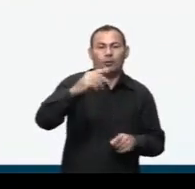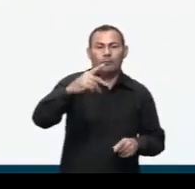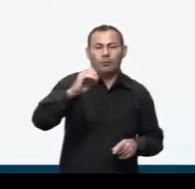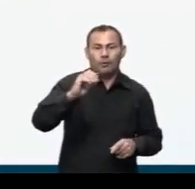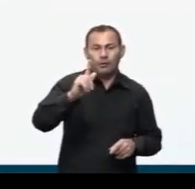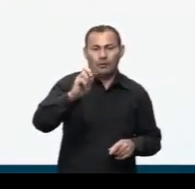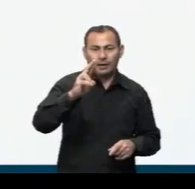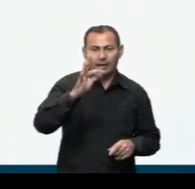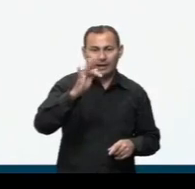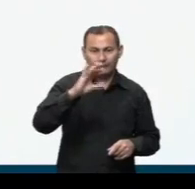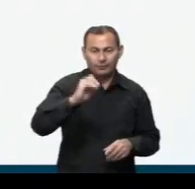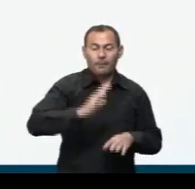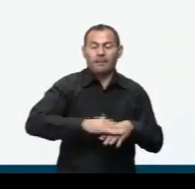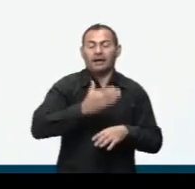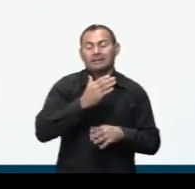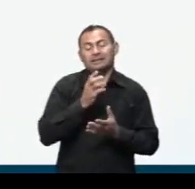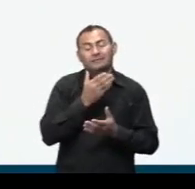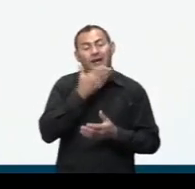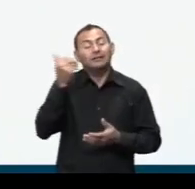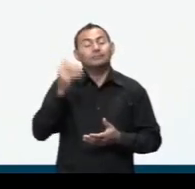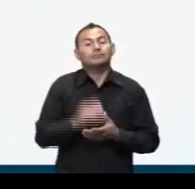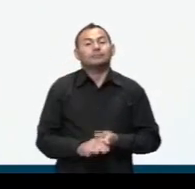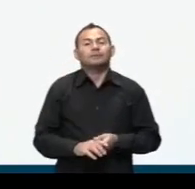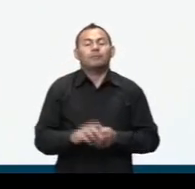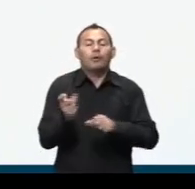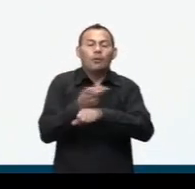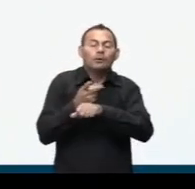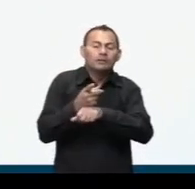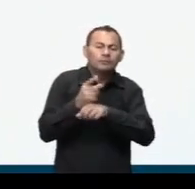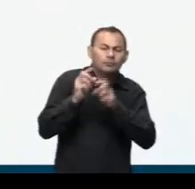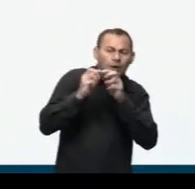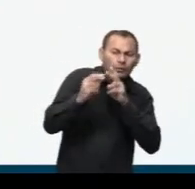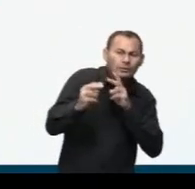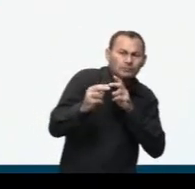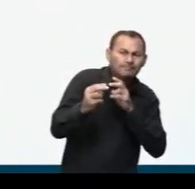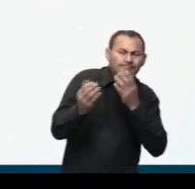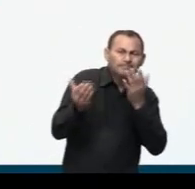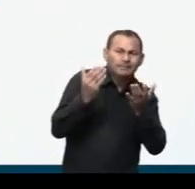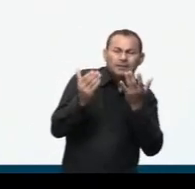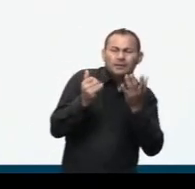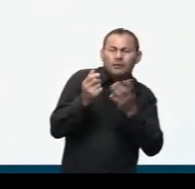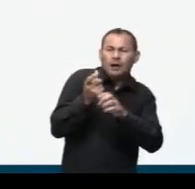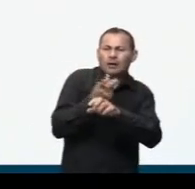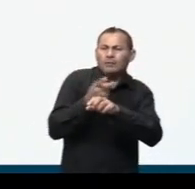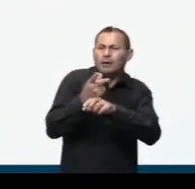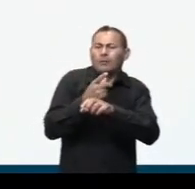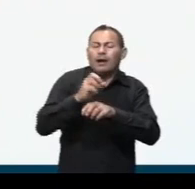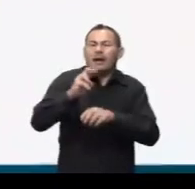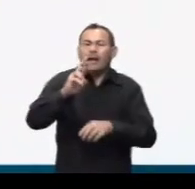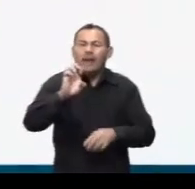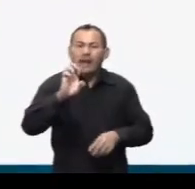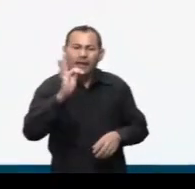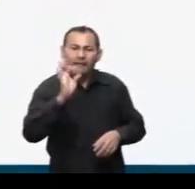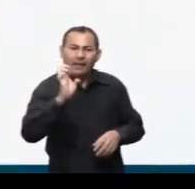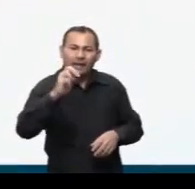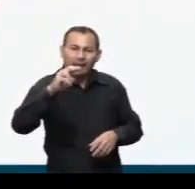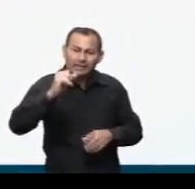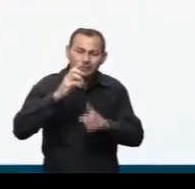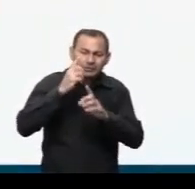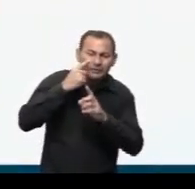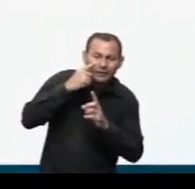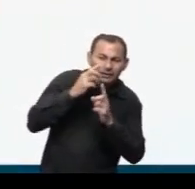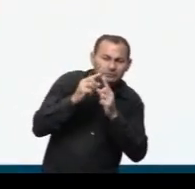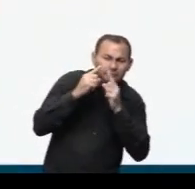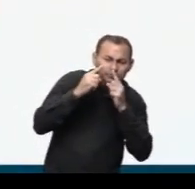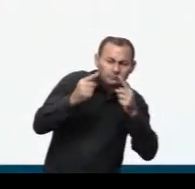bom? Busque sempre algum ponto específico, aquilo que o professor falou, um poste, uma árvore, não vai buscar o cone que o vizinho deixa na